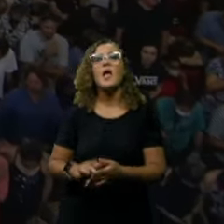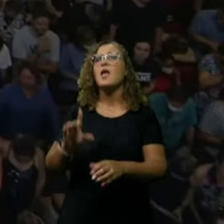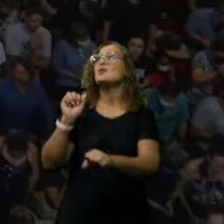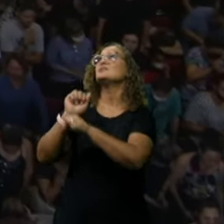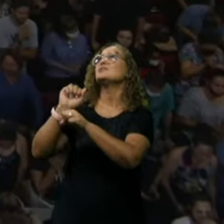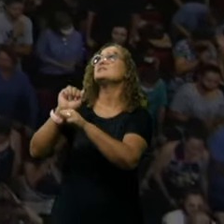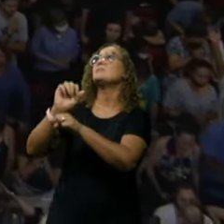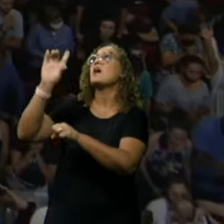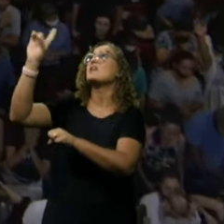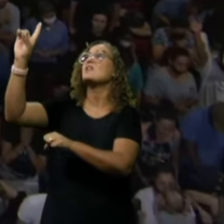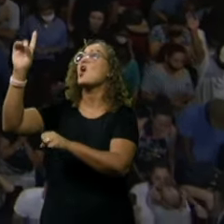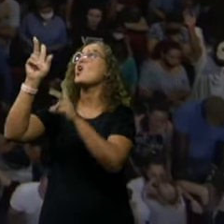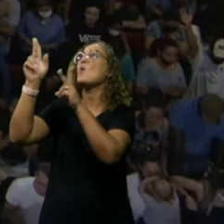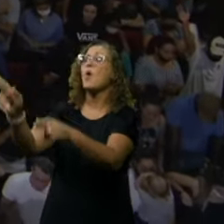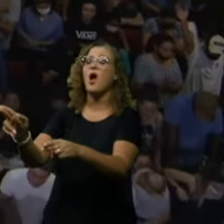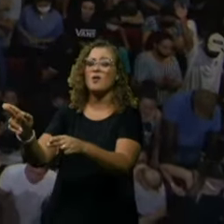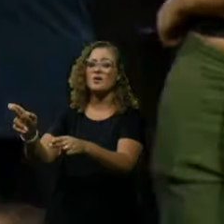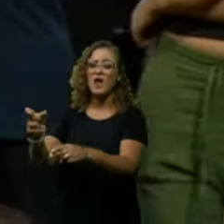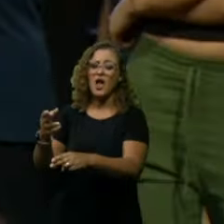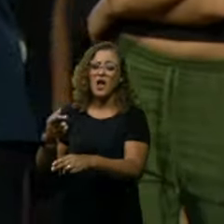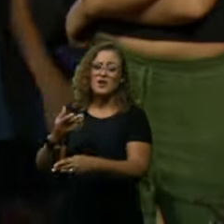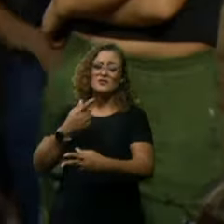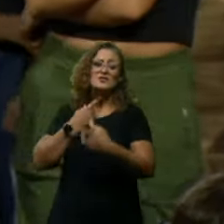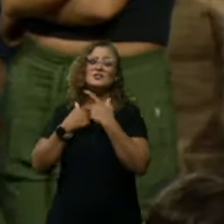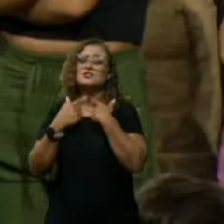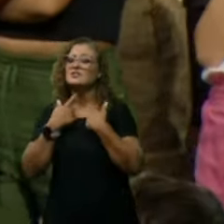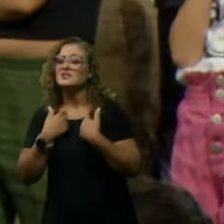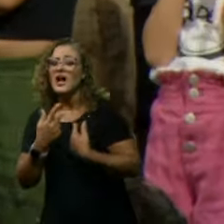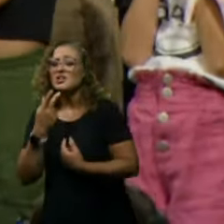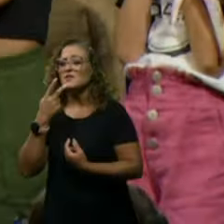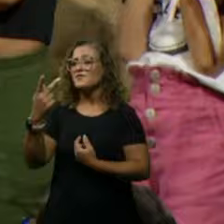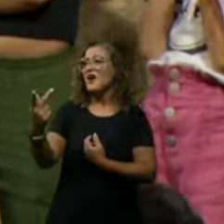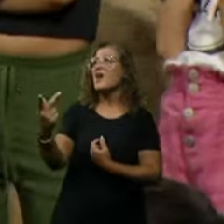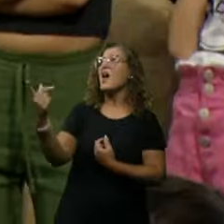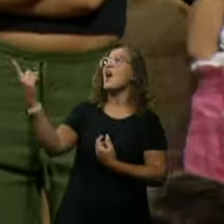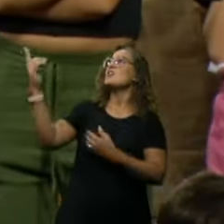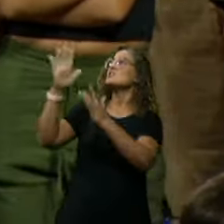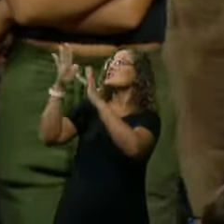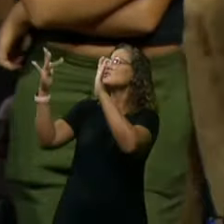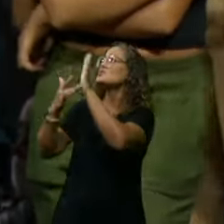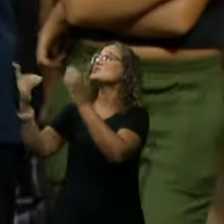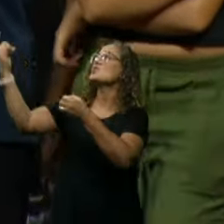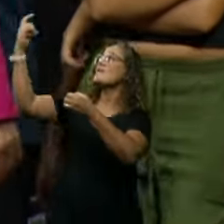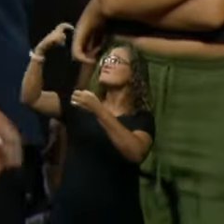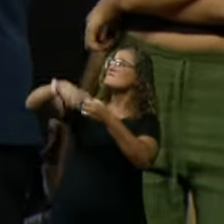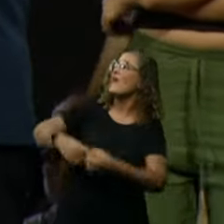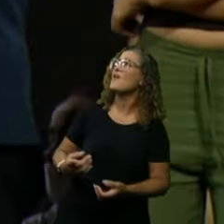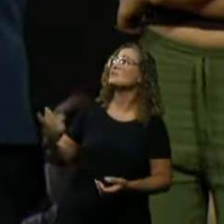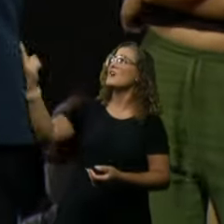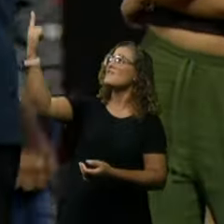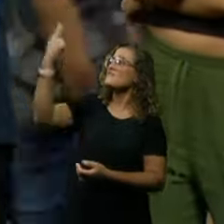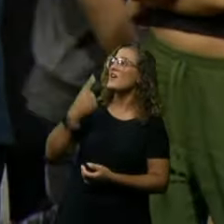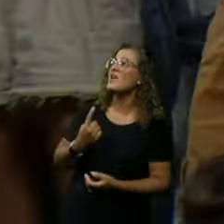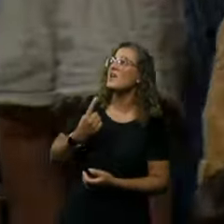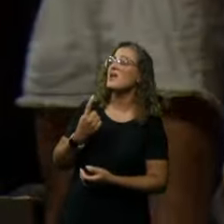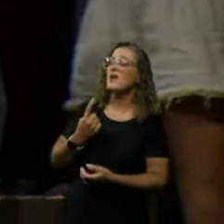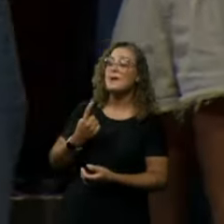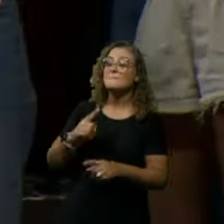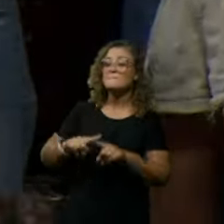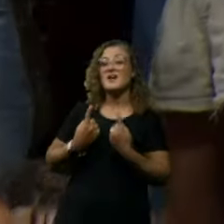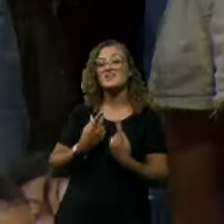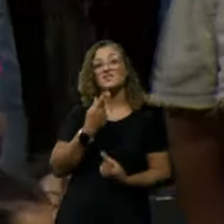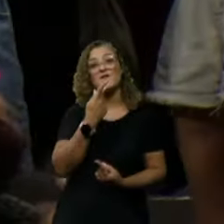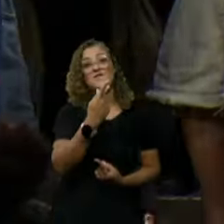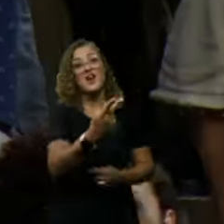aguardava eu não tenho mais o deu certo eu te dizer Maranata ao invés de dizer velha eu tenho dito espera eu me casar e